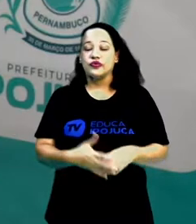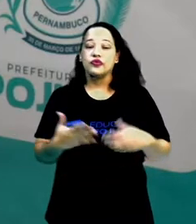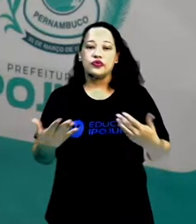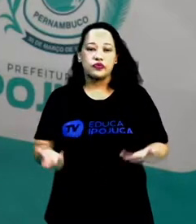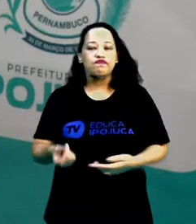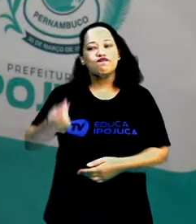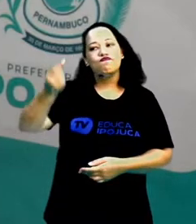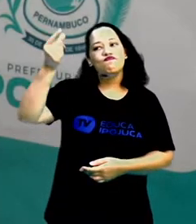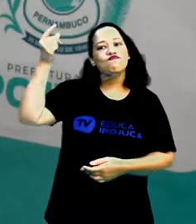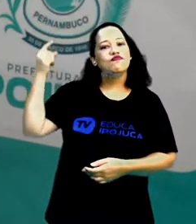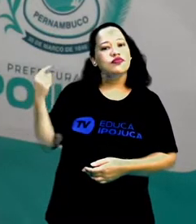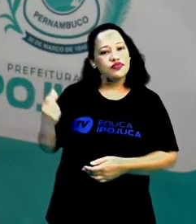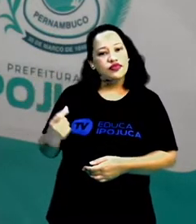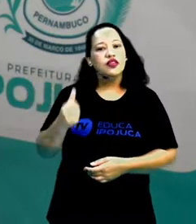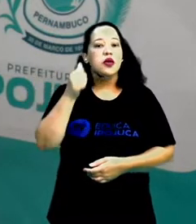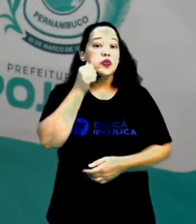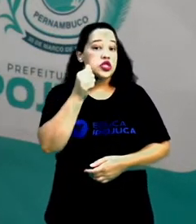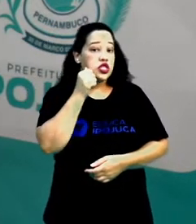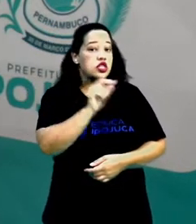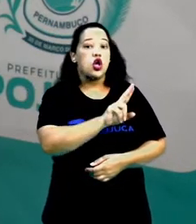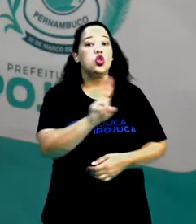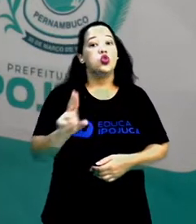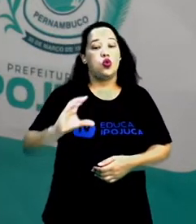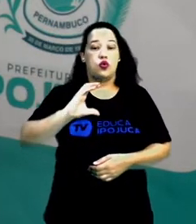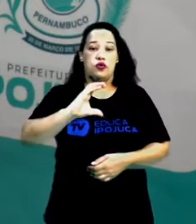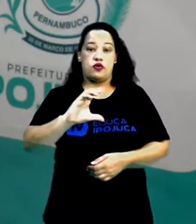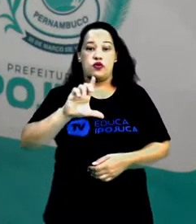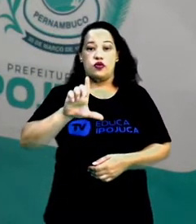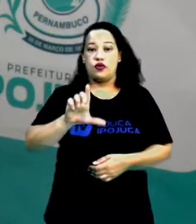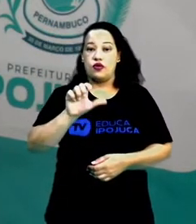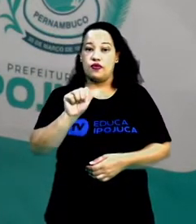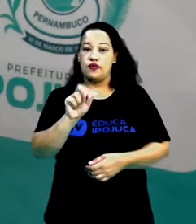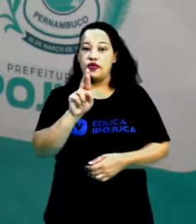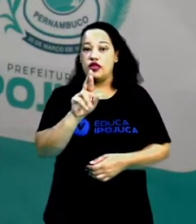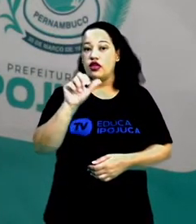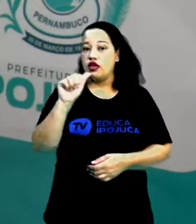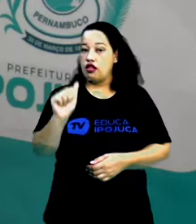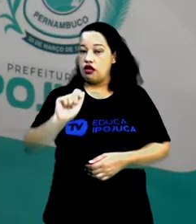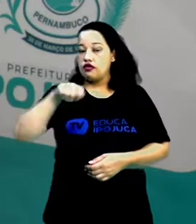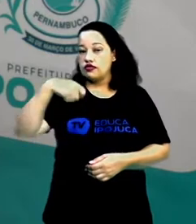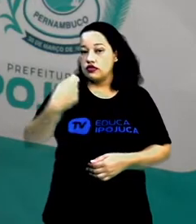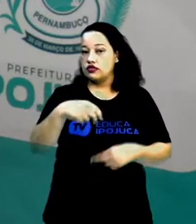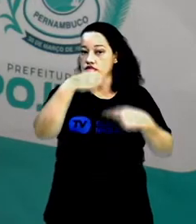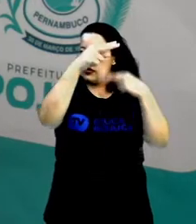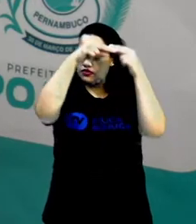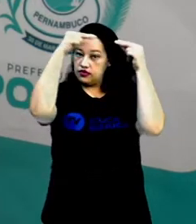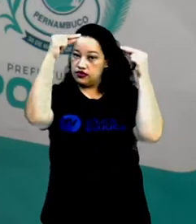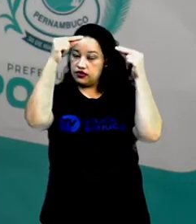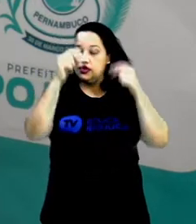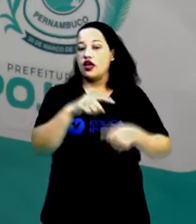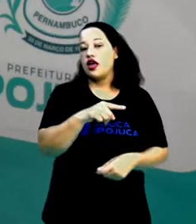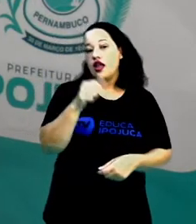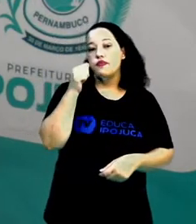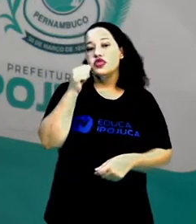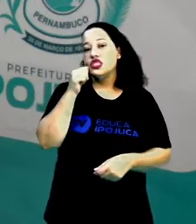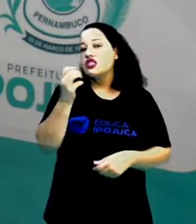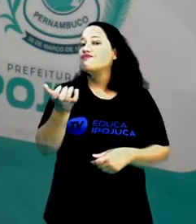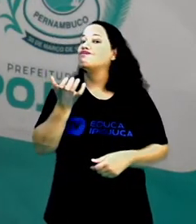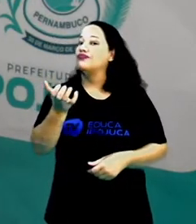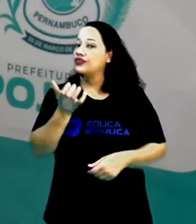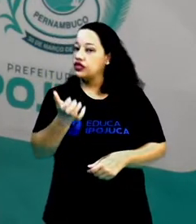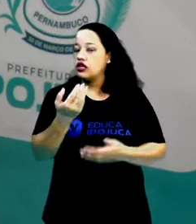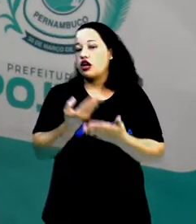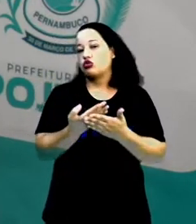Era uma vez uma menina chamada Clara. O sonho de Clara era ser um